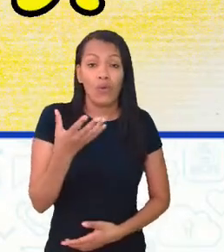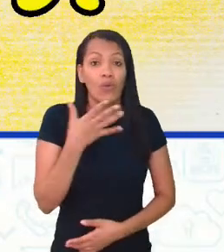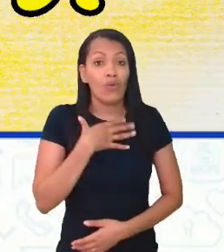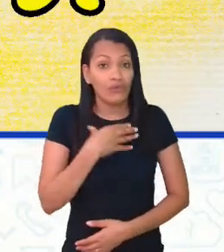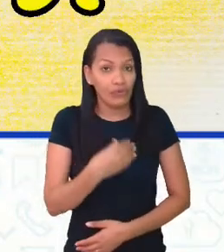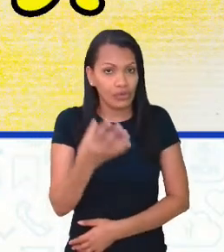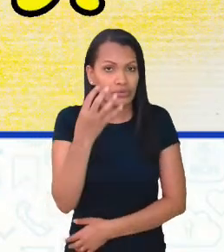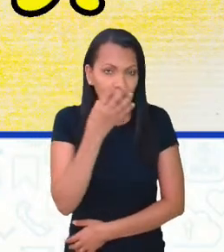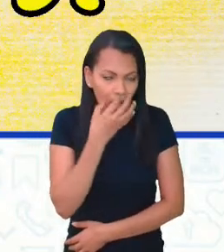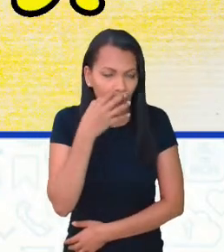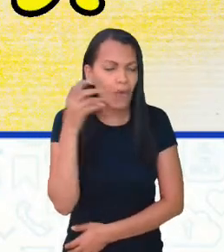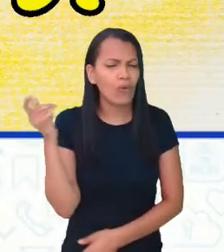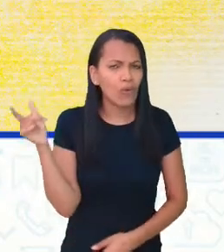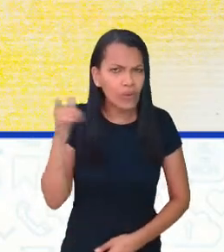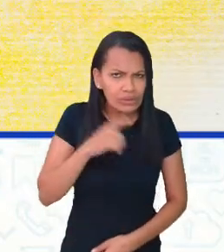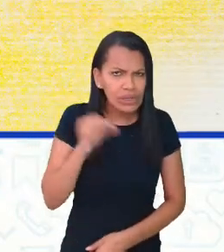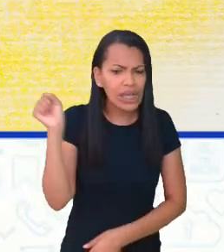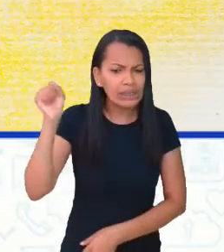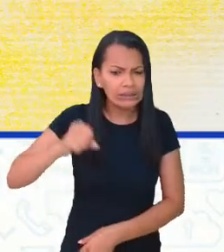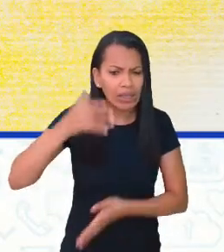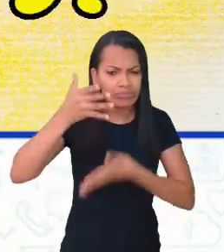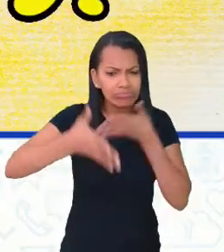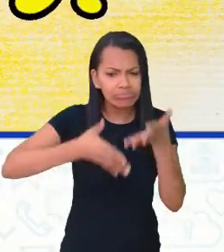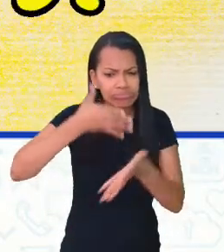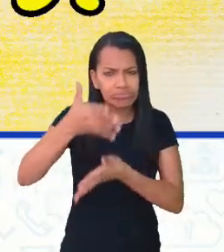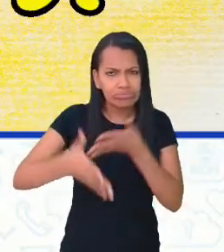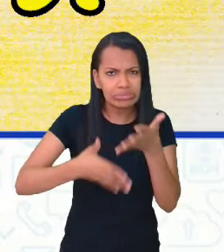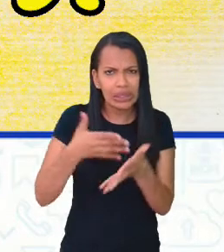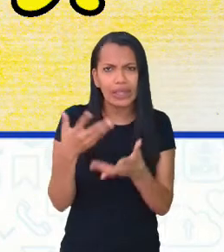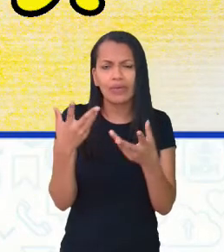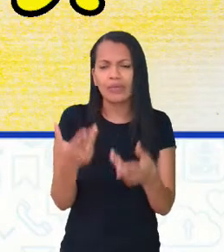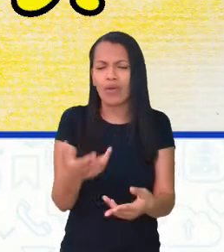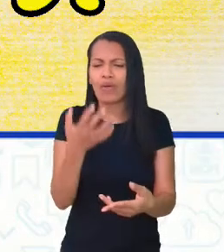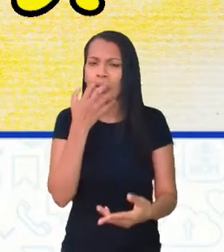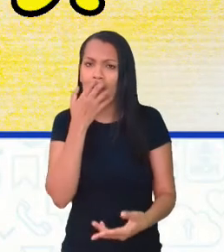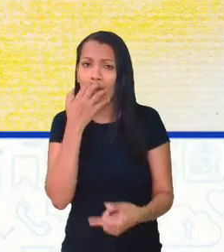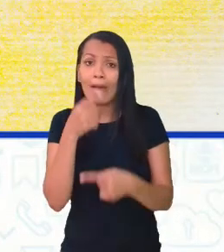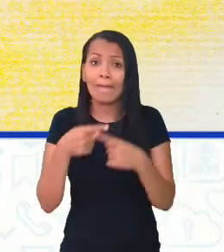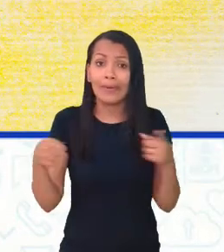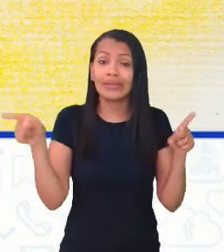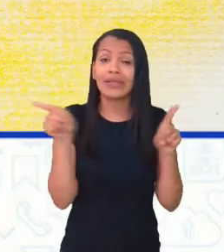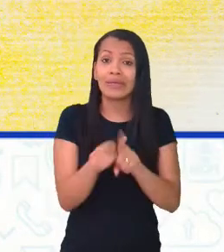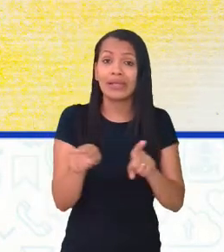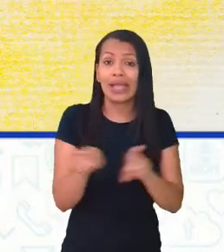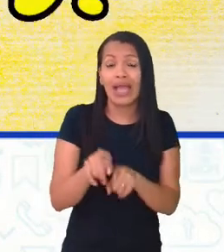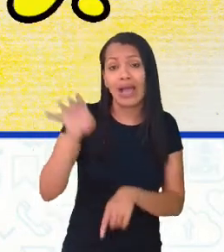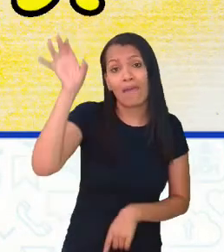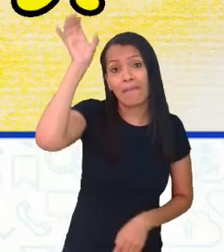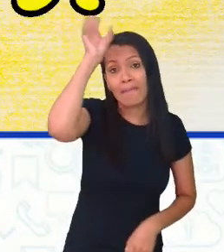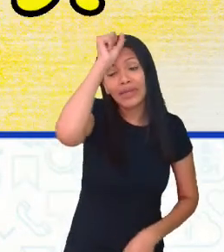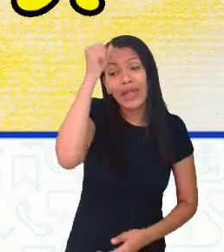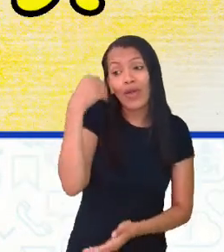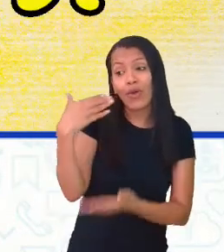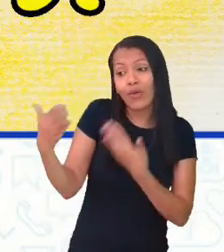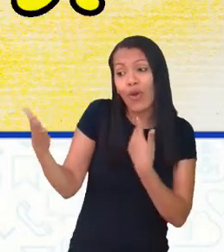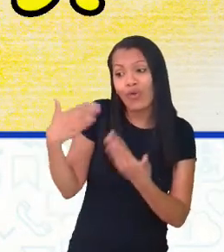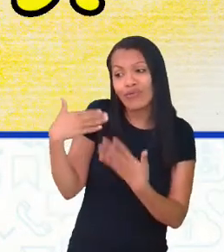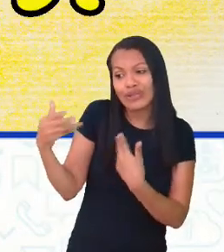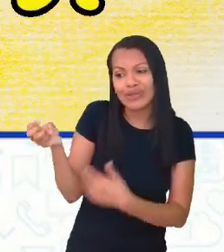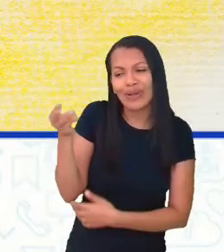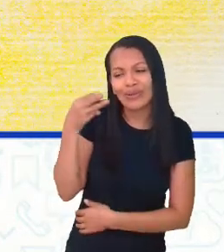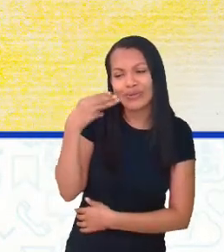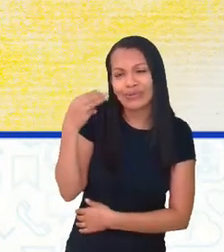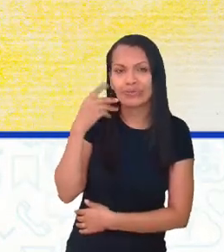né? Com o pai cachorro, mas ele também aprende a falar com os gatos. Isso é bastante curioso porque gato e cachorro têm